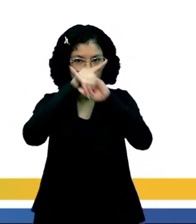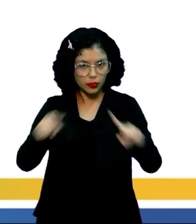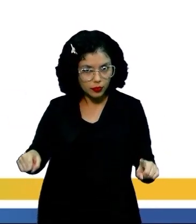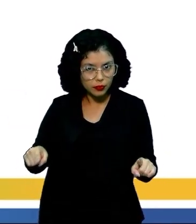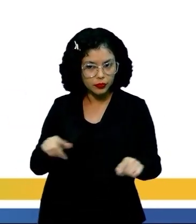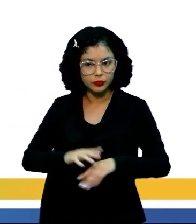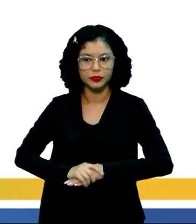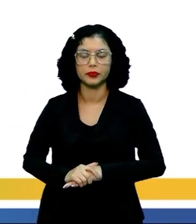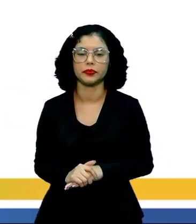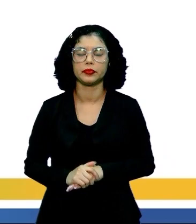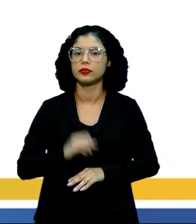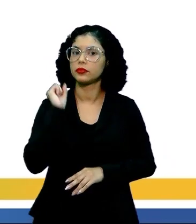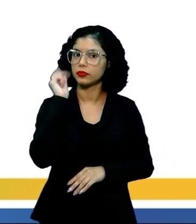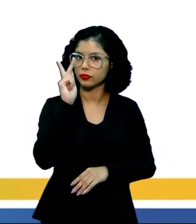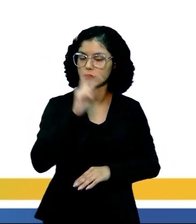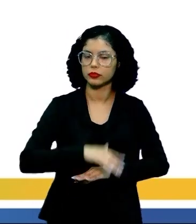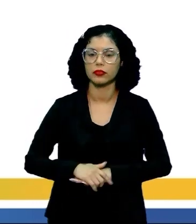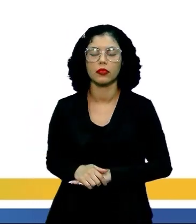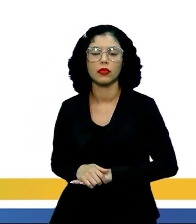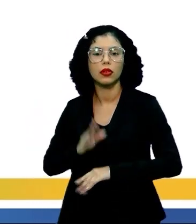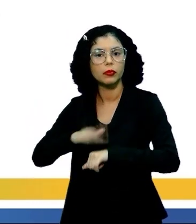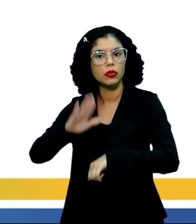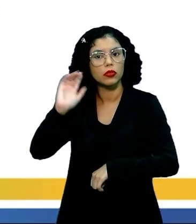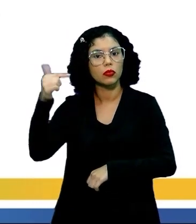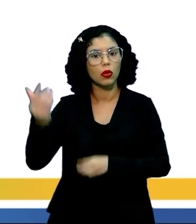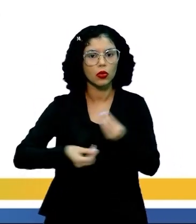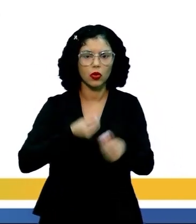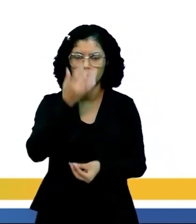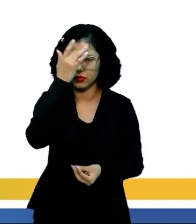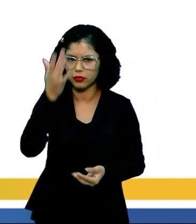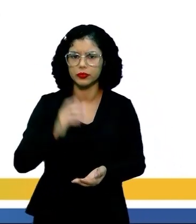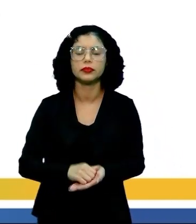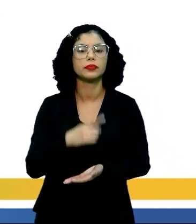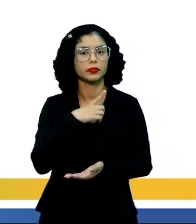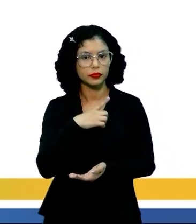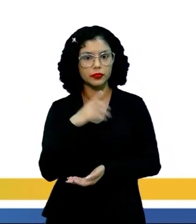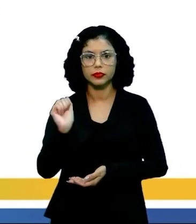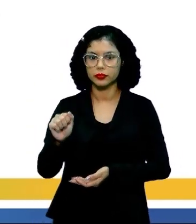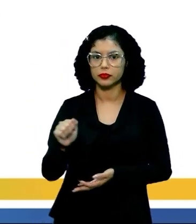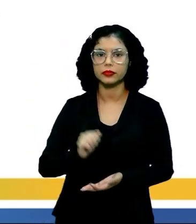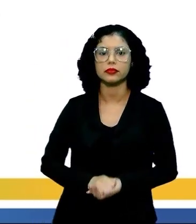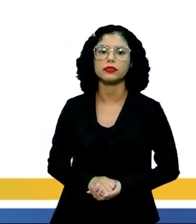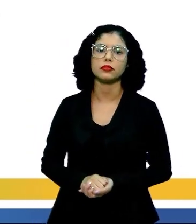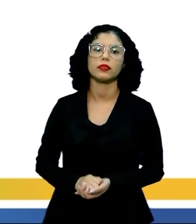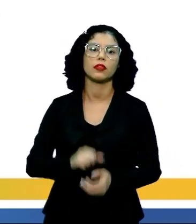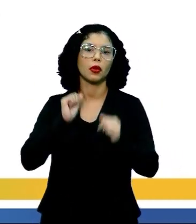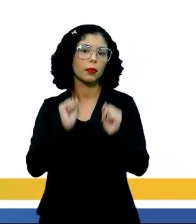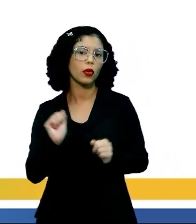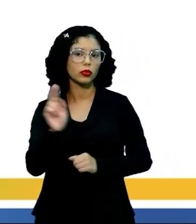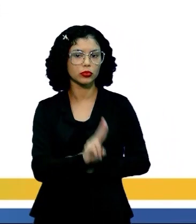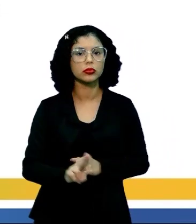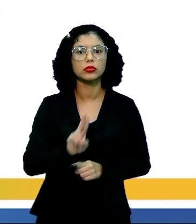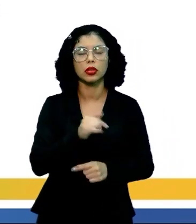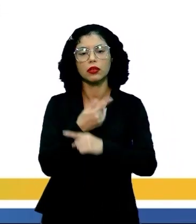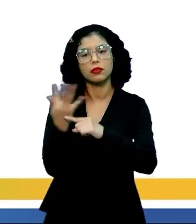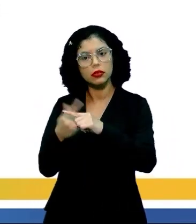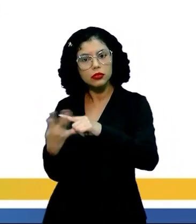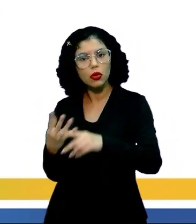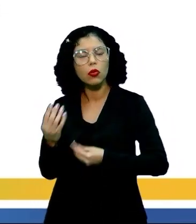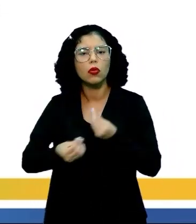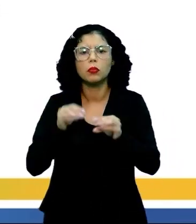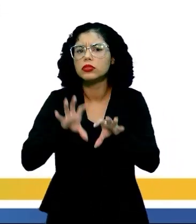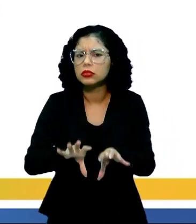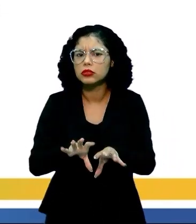de 3, correto? Mas tem uma outra maneira mais fácil? Eu creio que sim. Eu posso utilizar a fração. Como